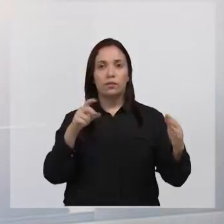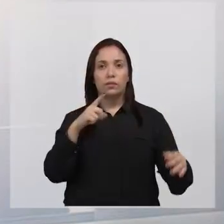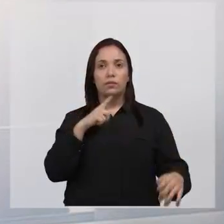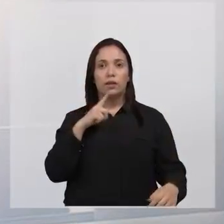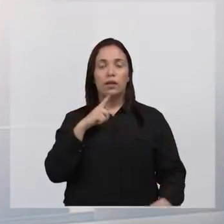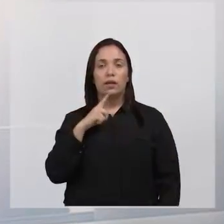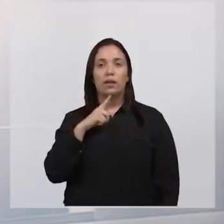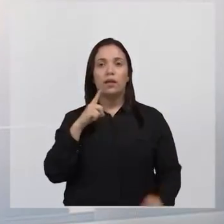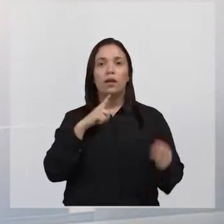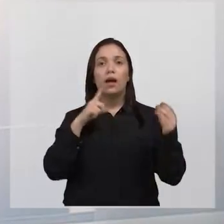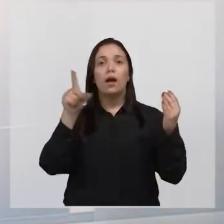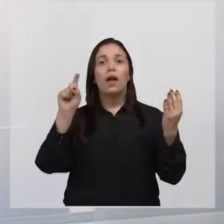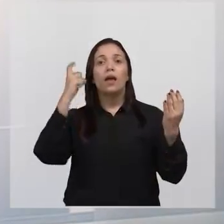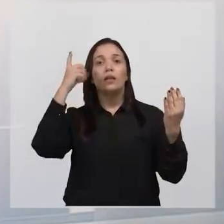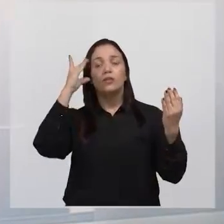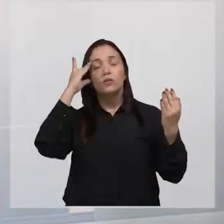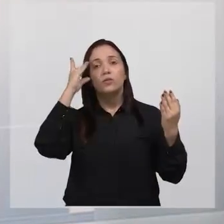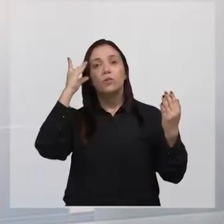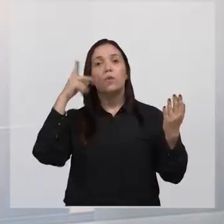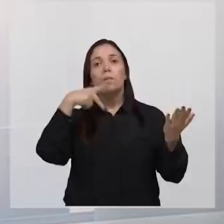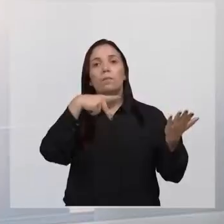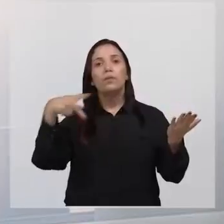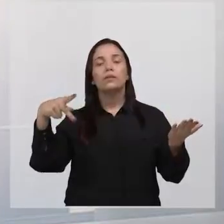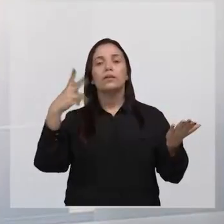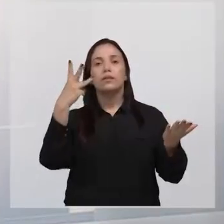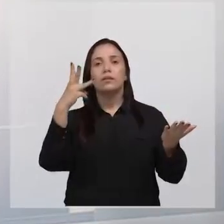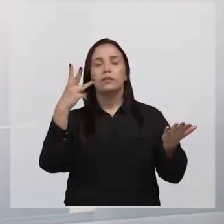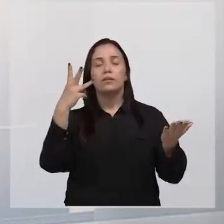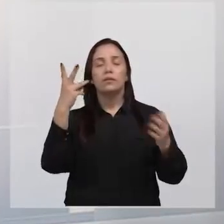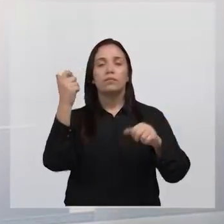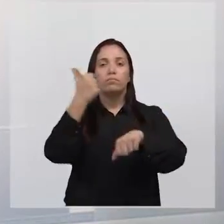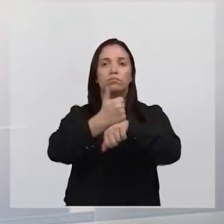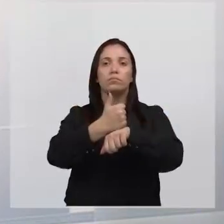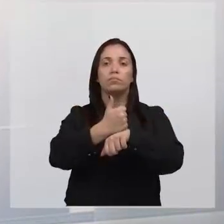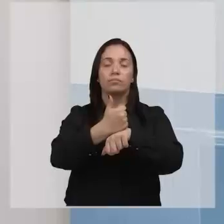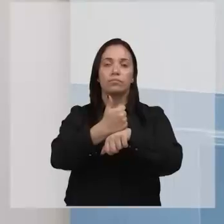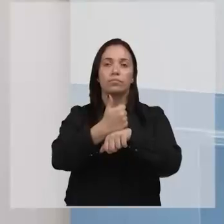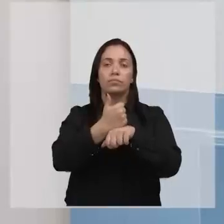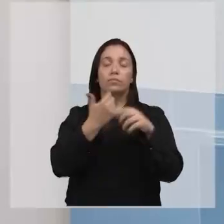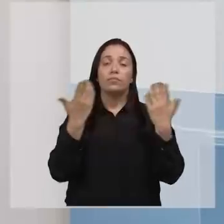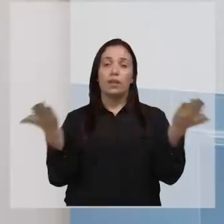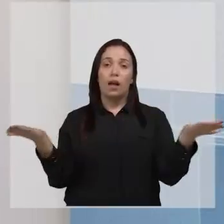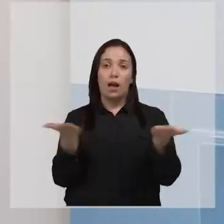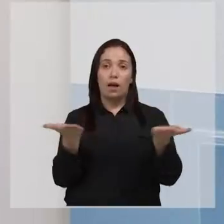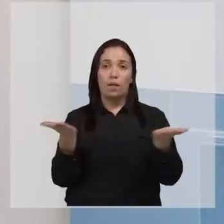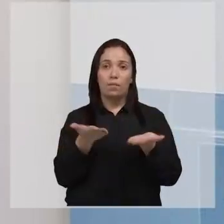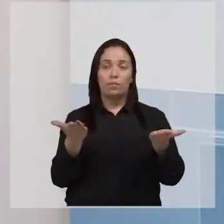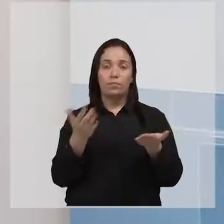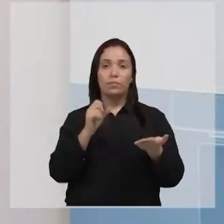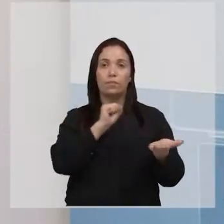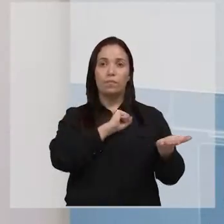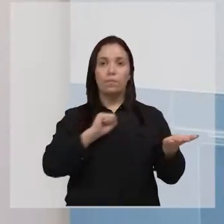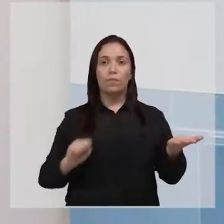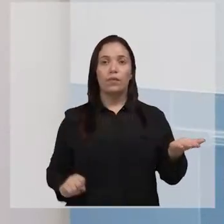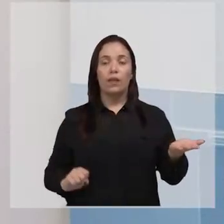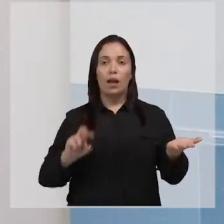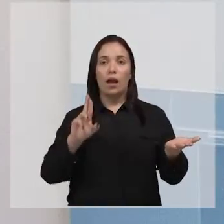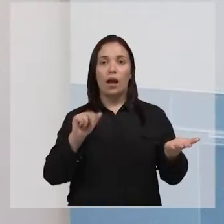a experiência de Dilma Rousseff à frente do governo federal. E agora o senador